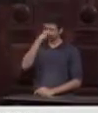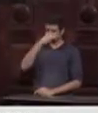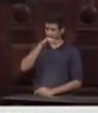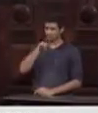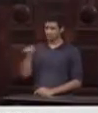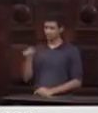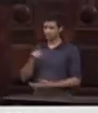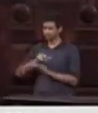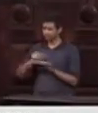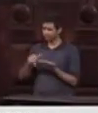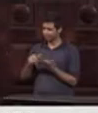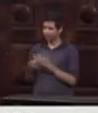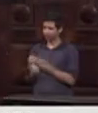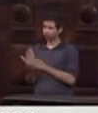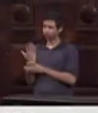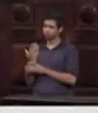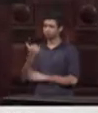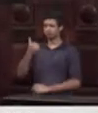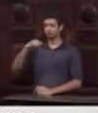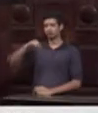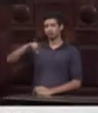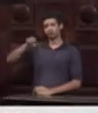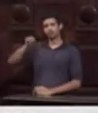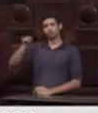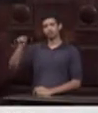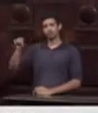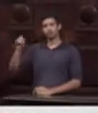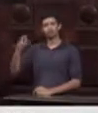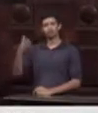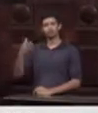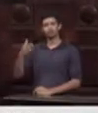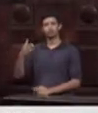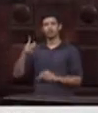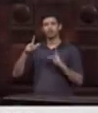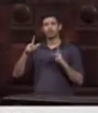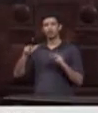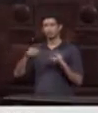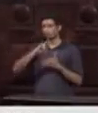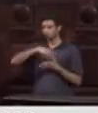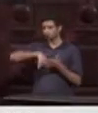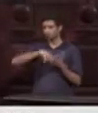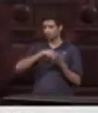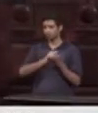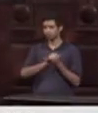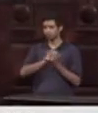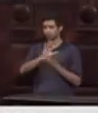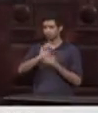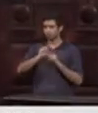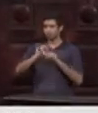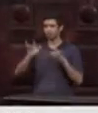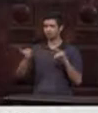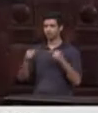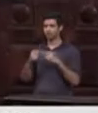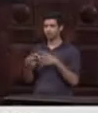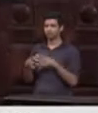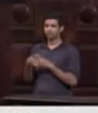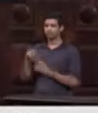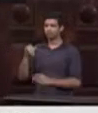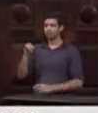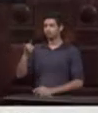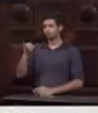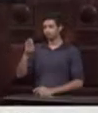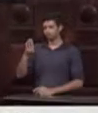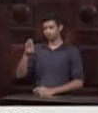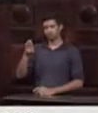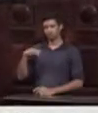foi fundado em 1988, como diz no documento de fundação do nosso partido, longe